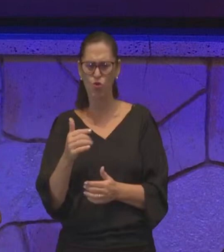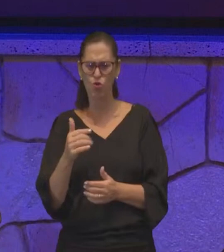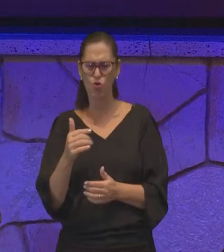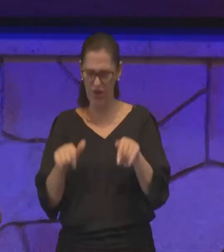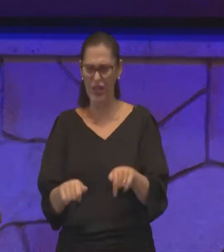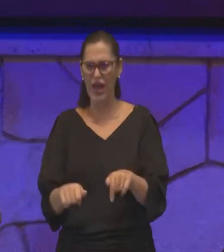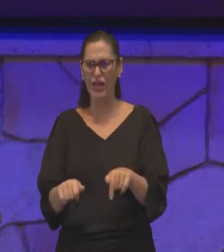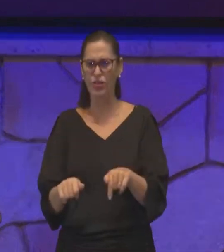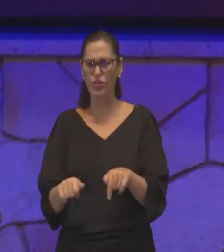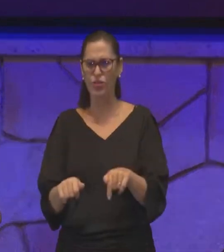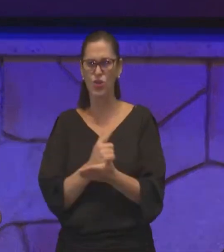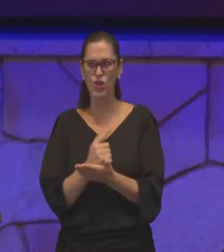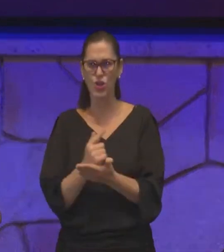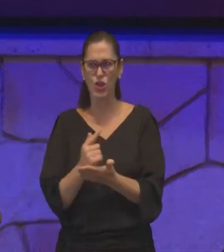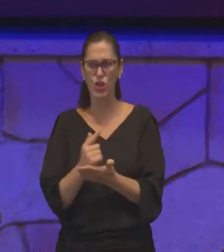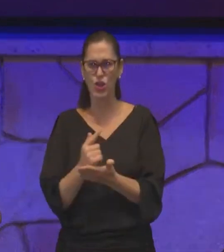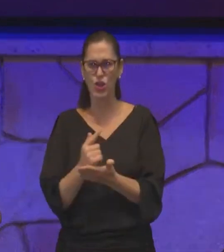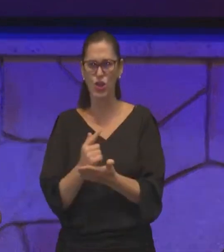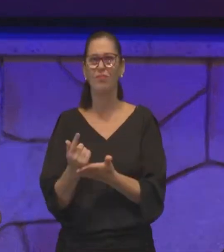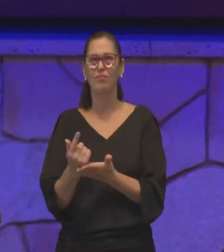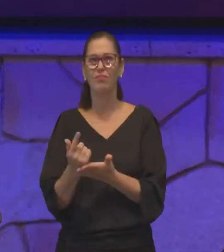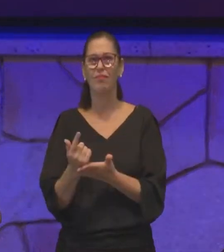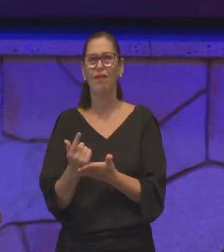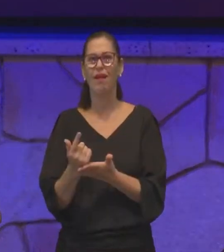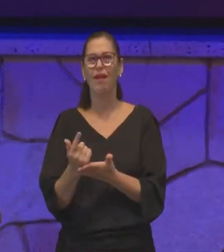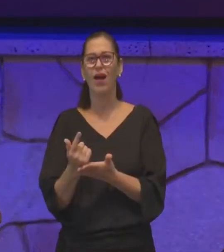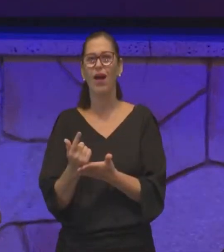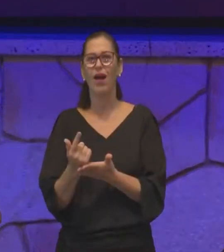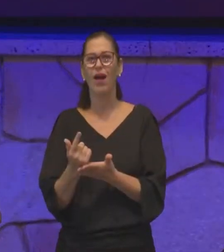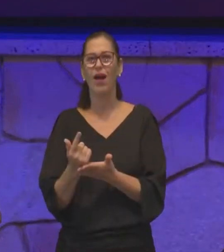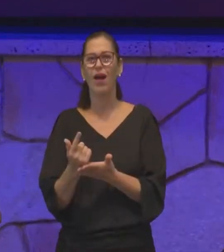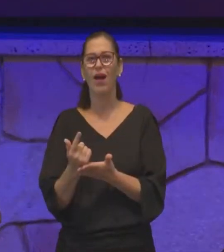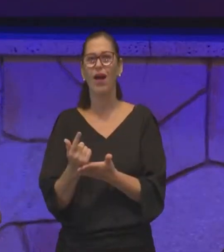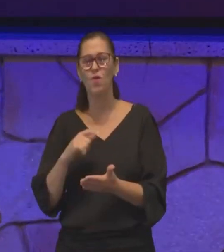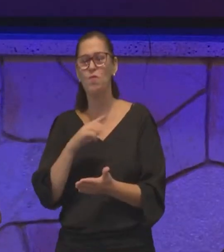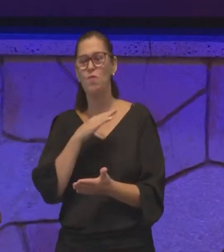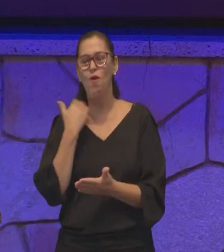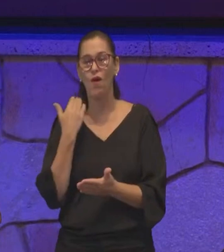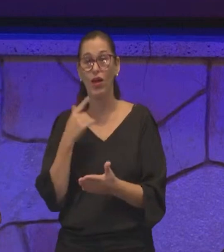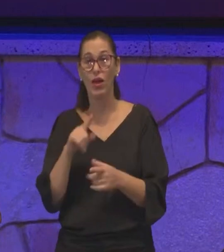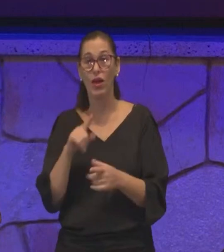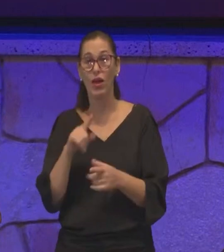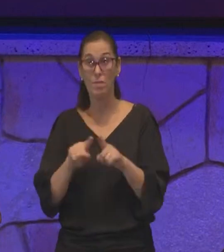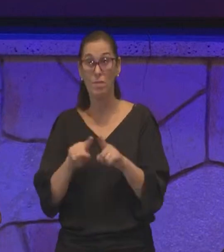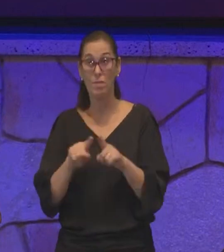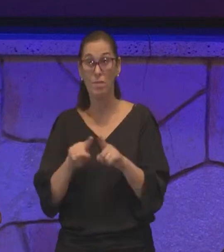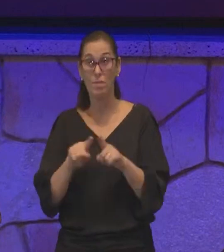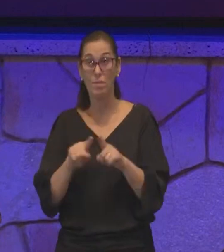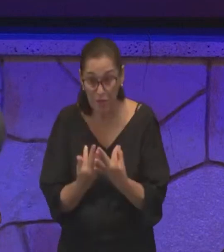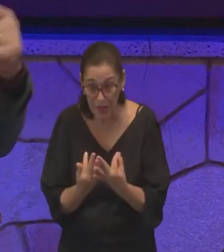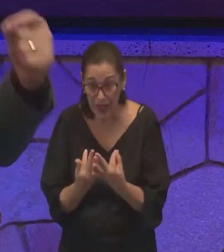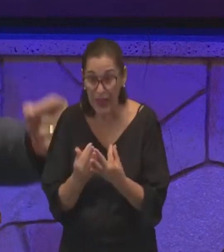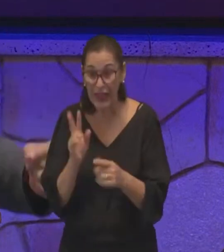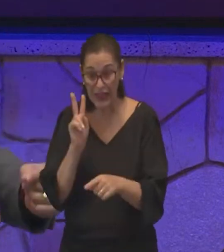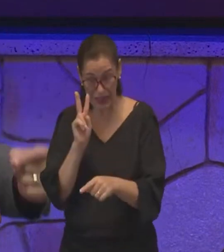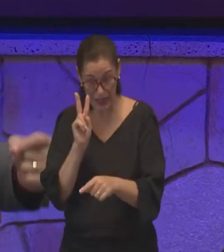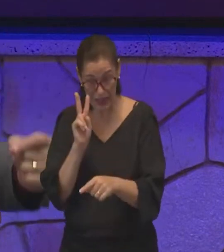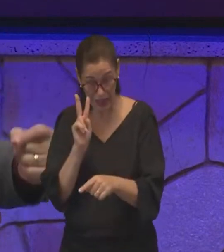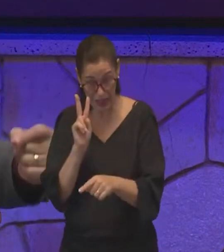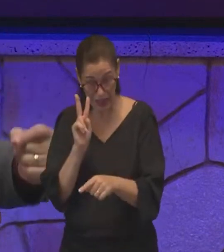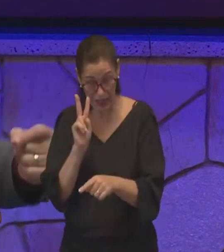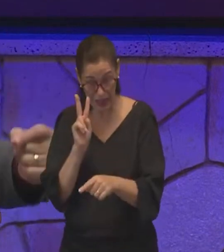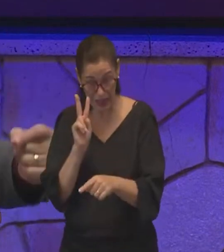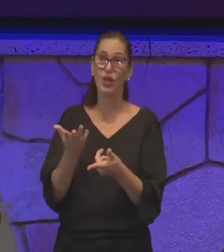deixa lá no Egito, sua família é guardada ali, porque Deus